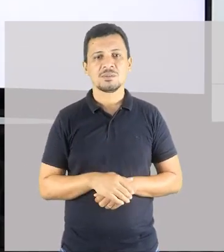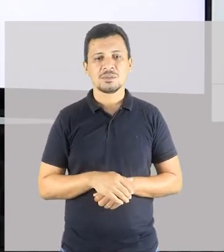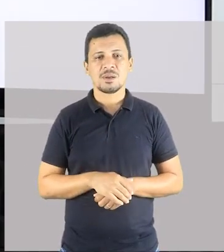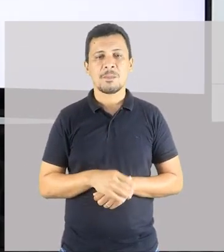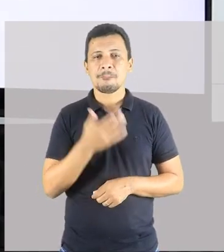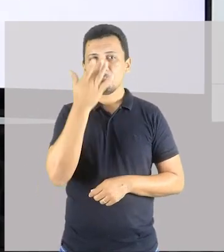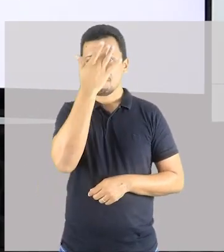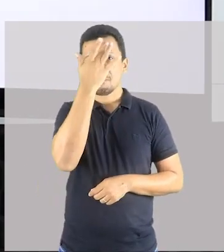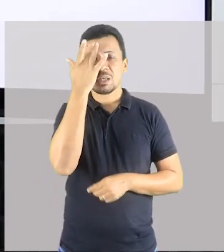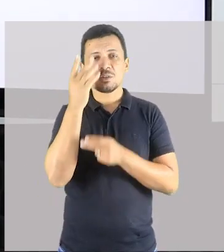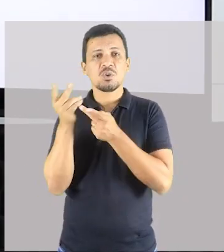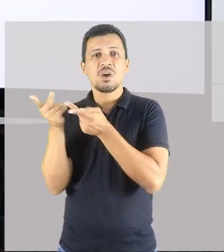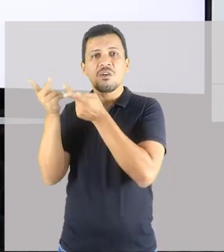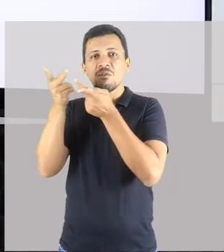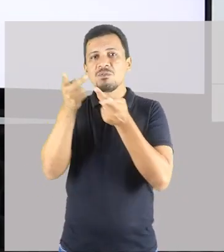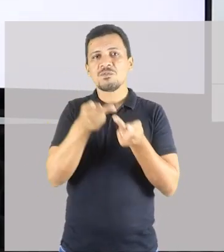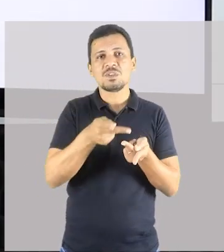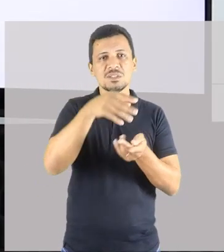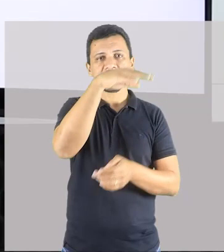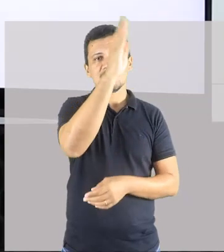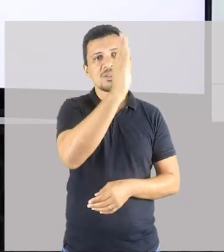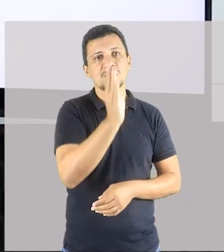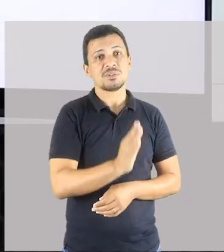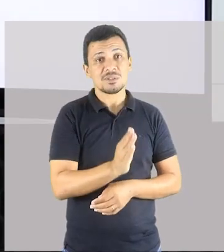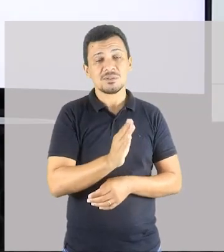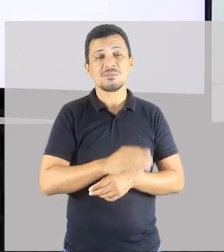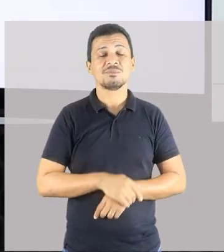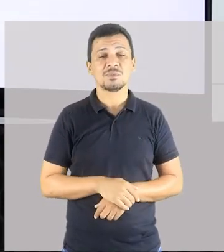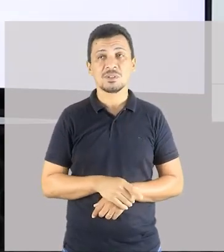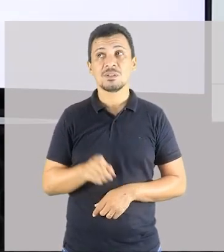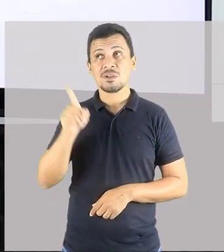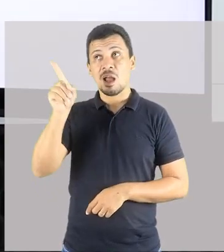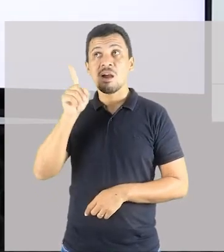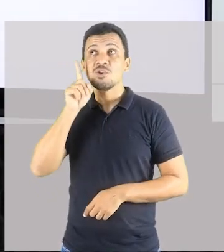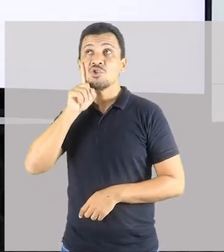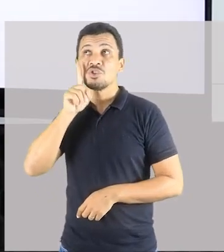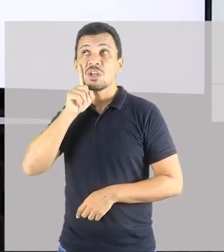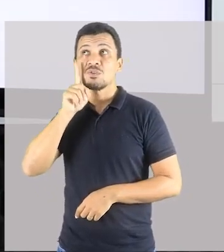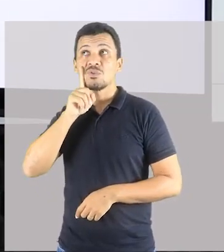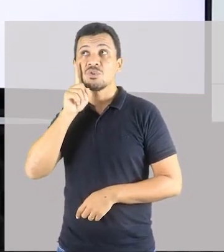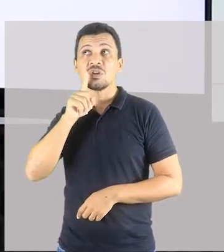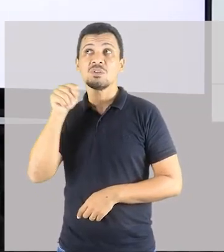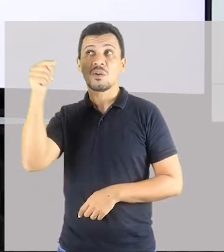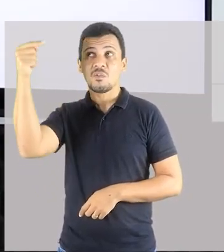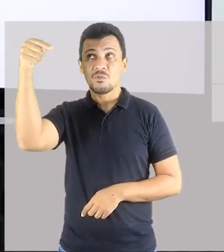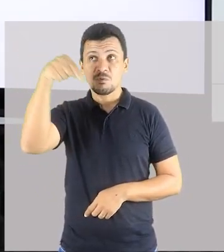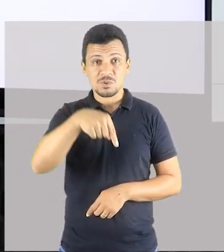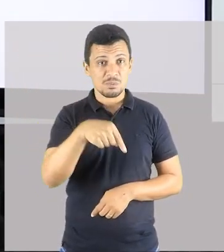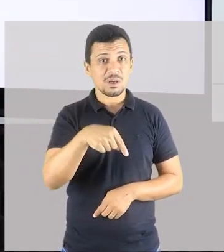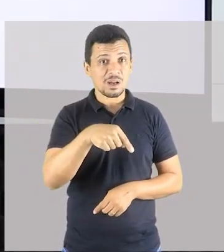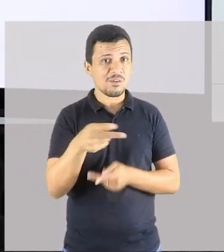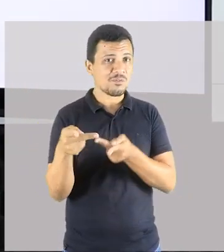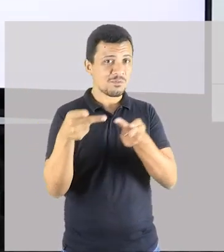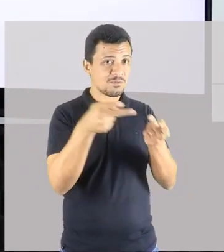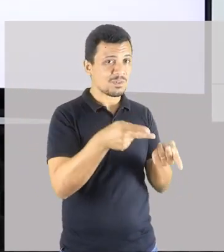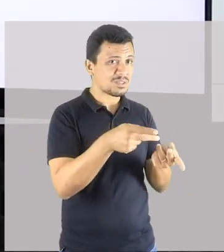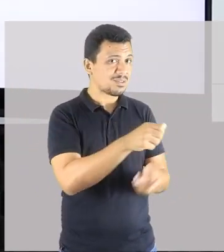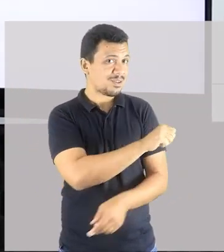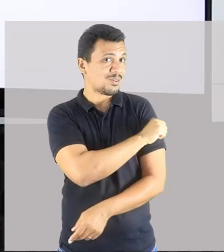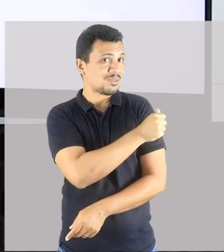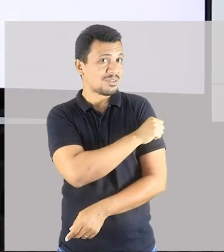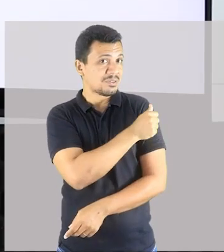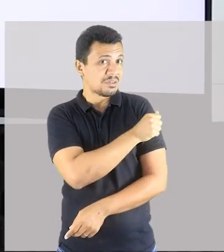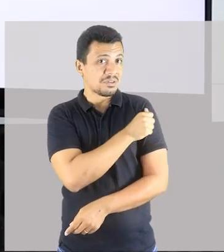dos visitantes estrangeiros. Então, pessoas que vinham dos Estados Unidos para cá, visitar o Rio de Janeiro,